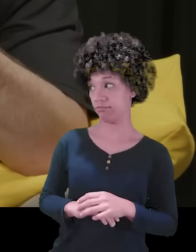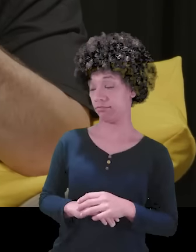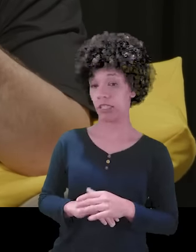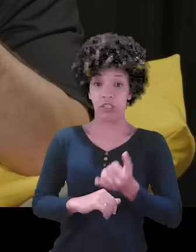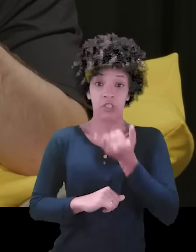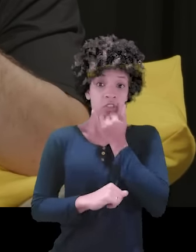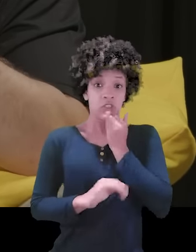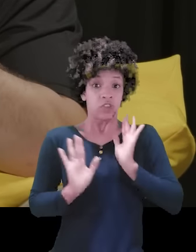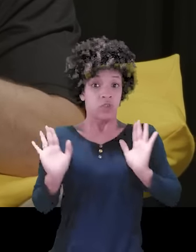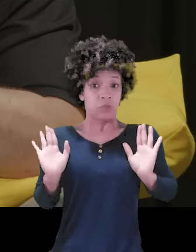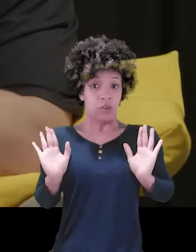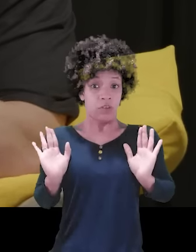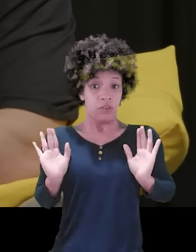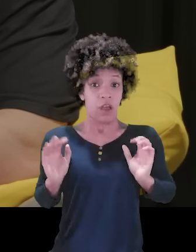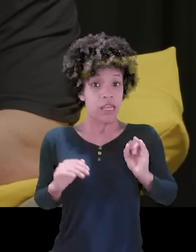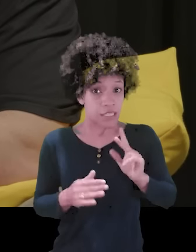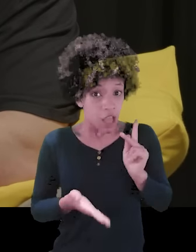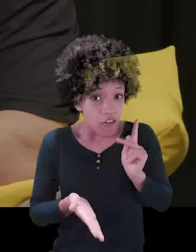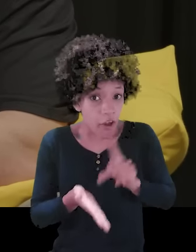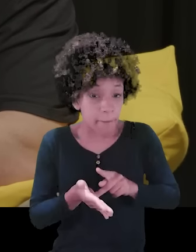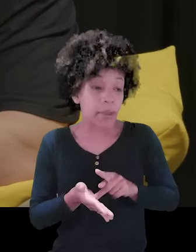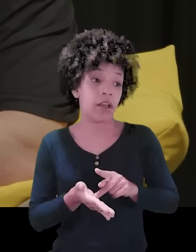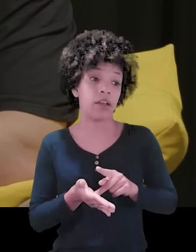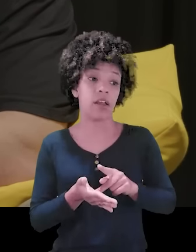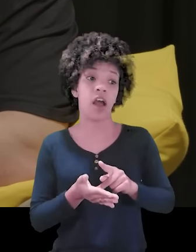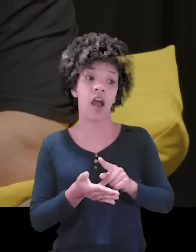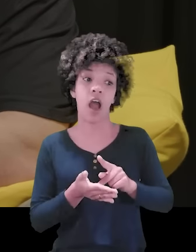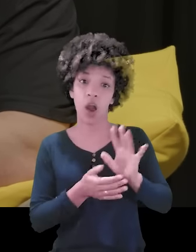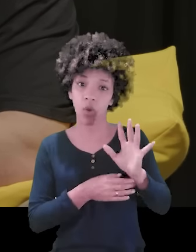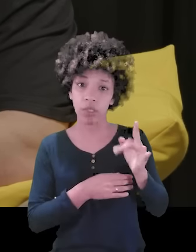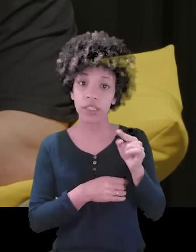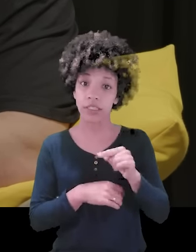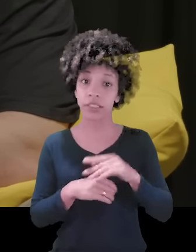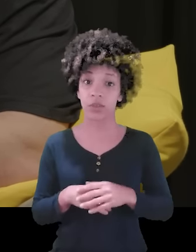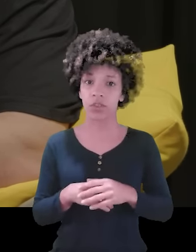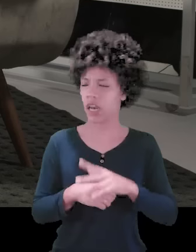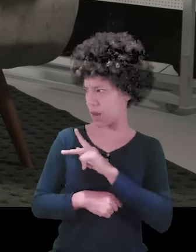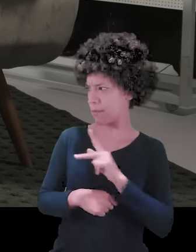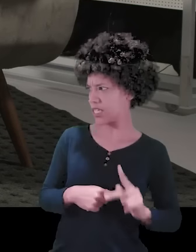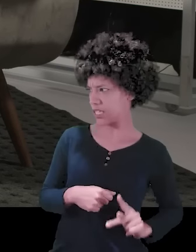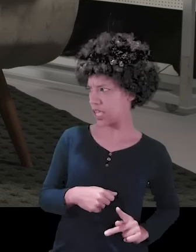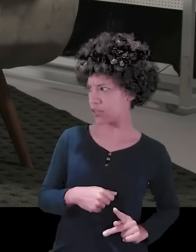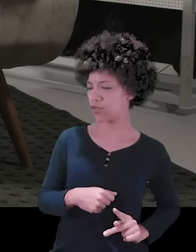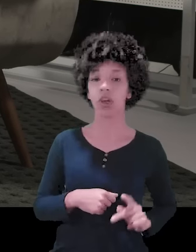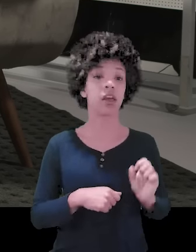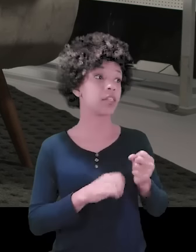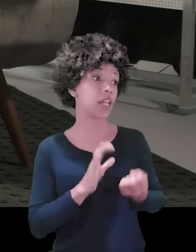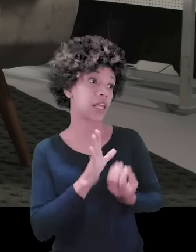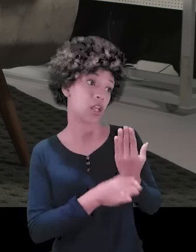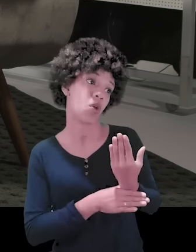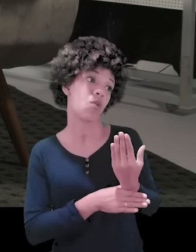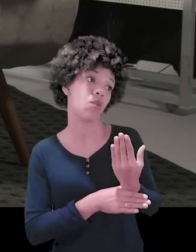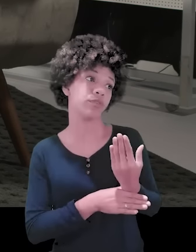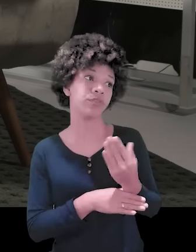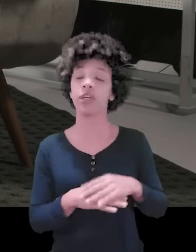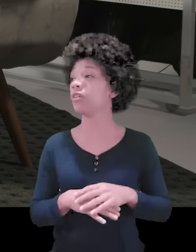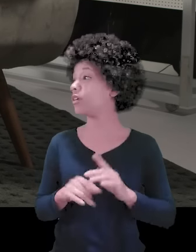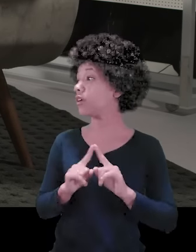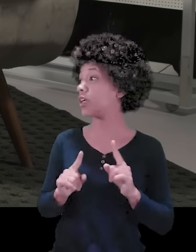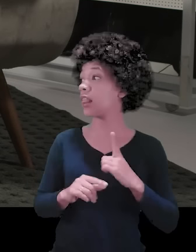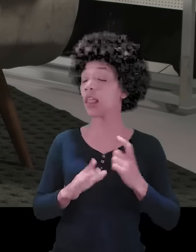desculpa se você está confirmado com um cara faz isso e o cara é preciso ele era Presidente na casa foi fundador né cara